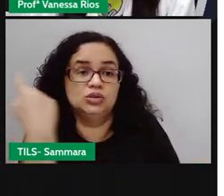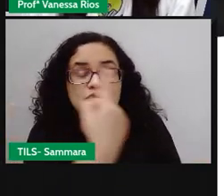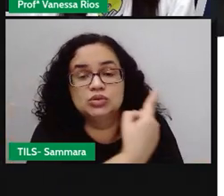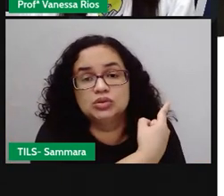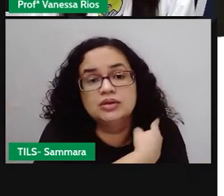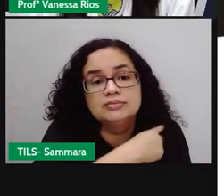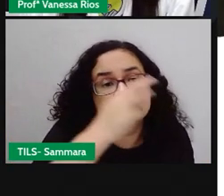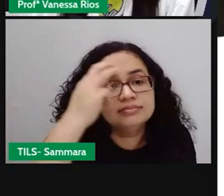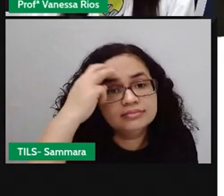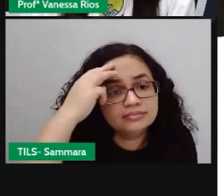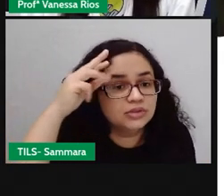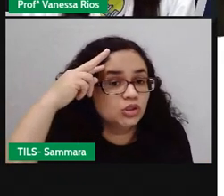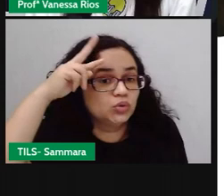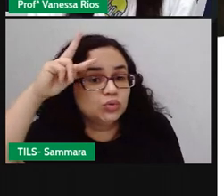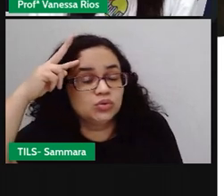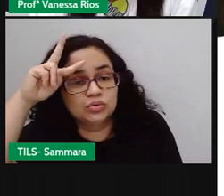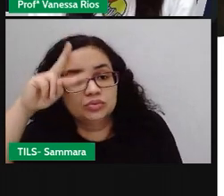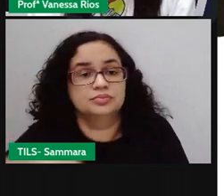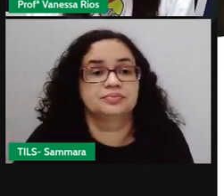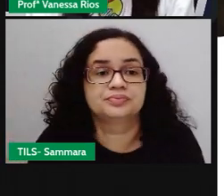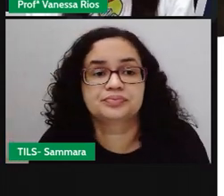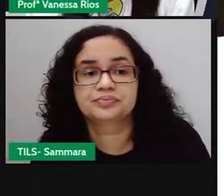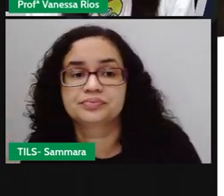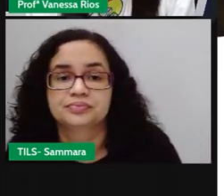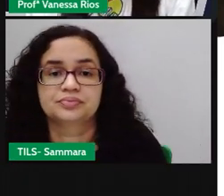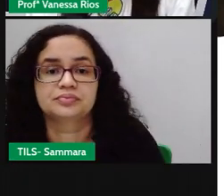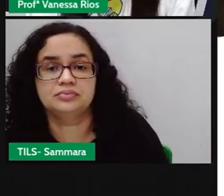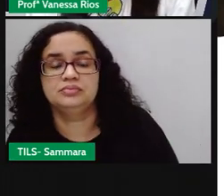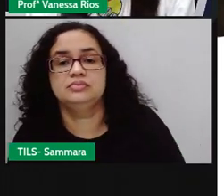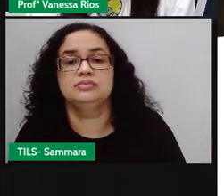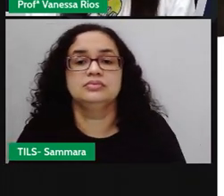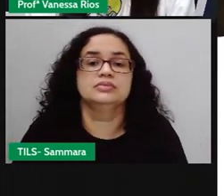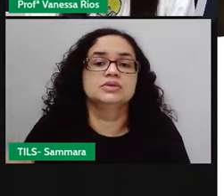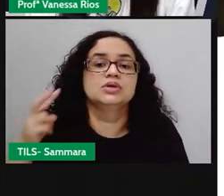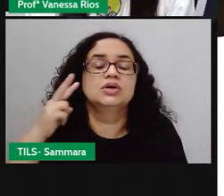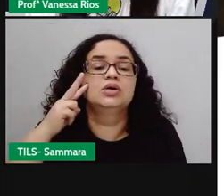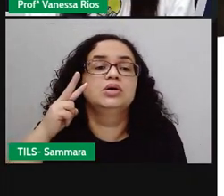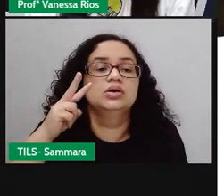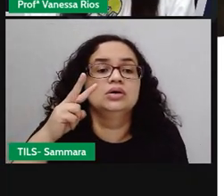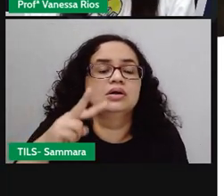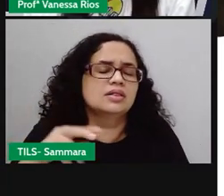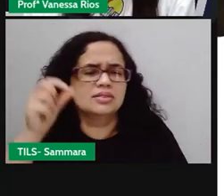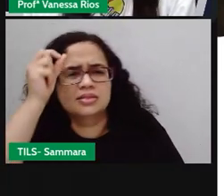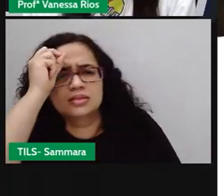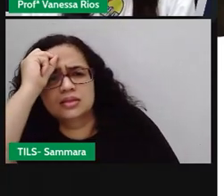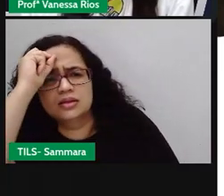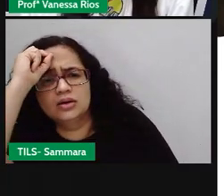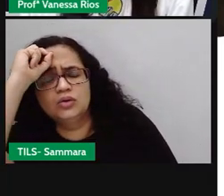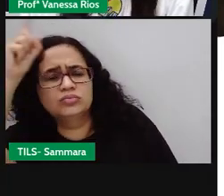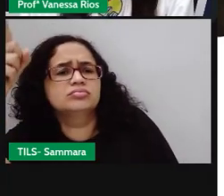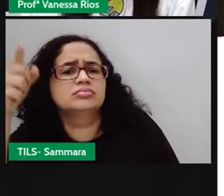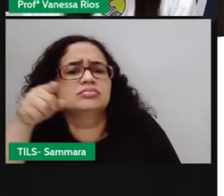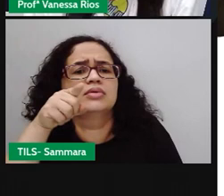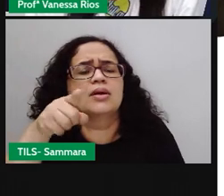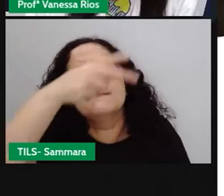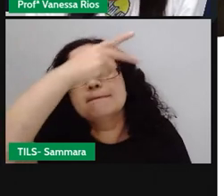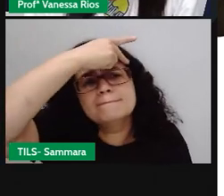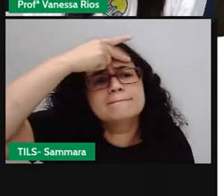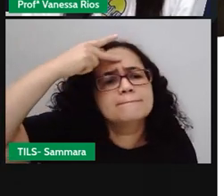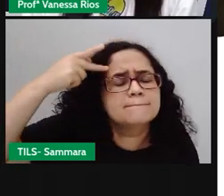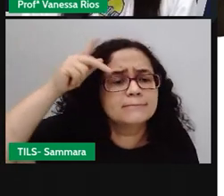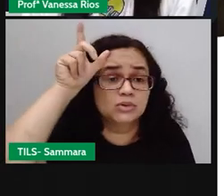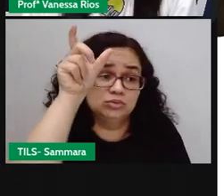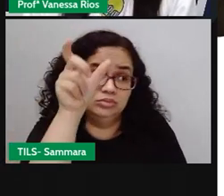memória. E aí a gente traz aí a ideia do que seria o patrimônio